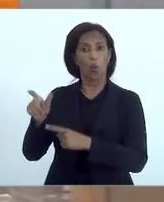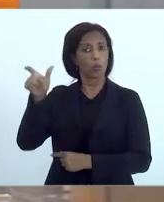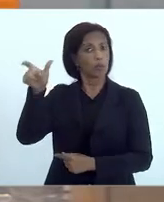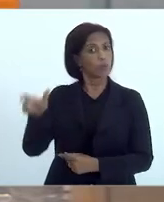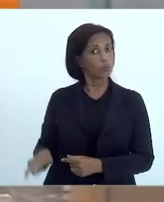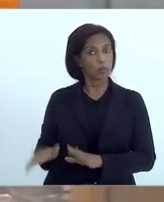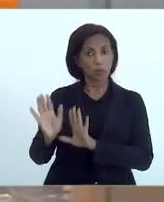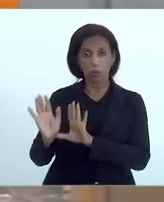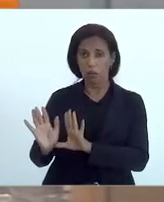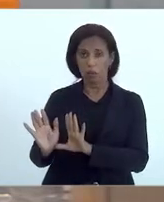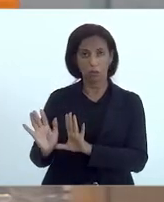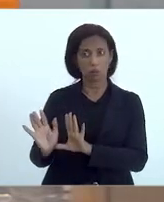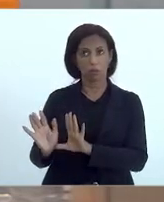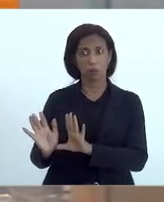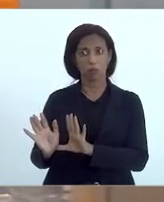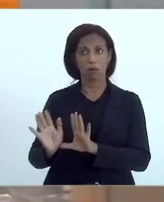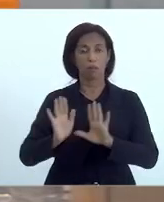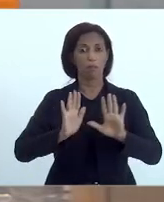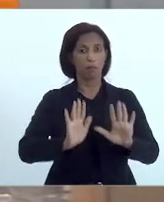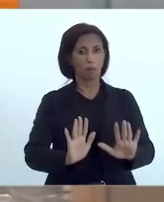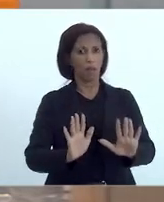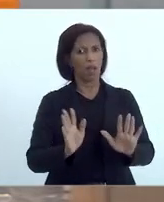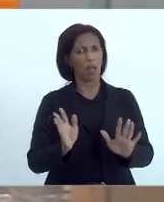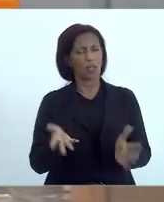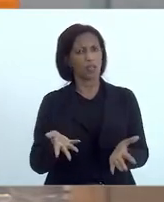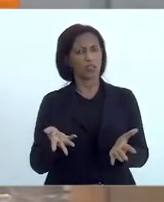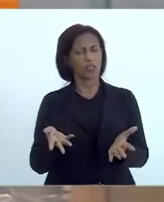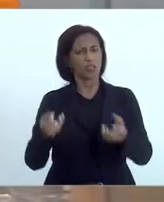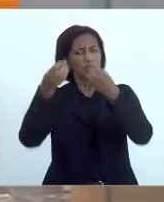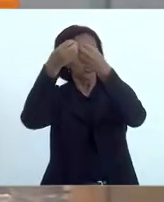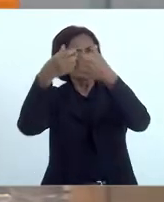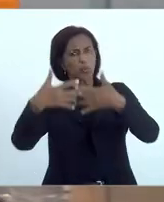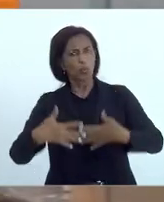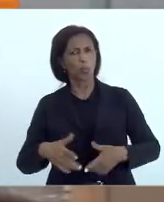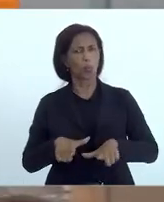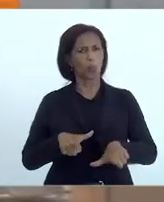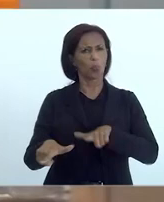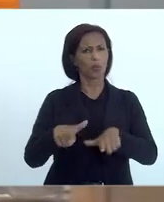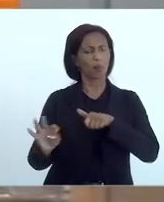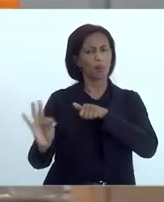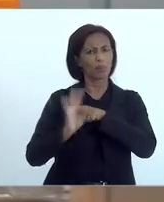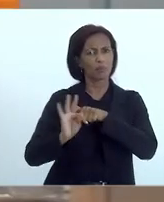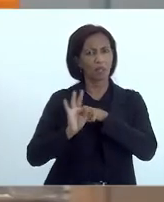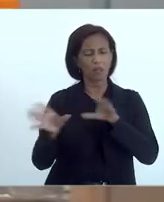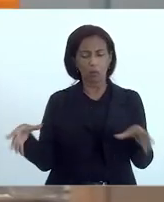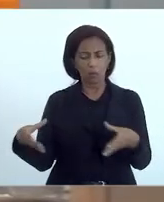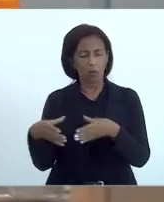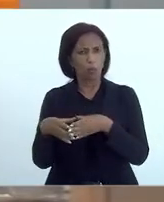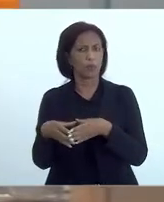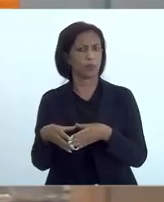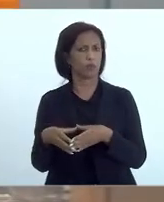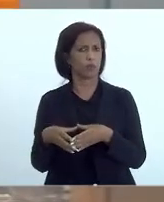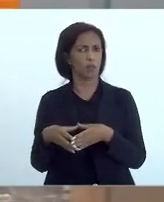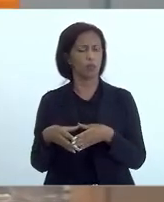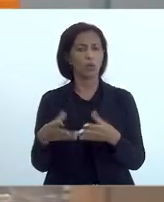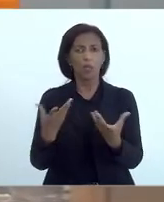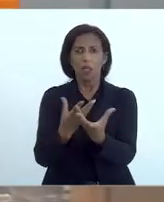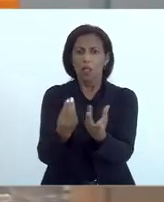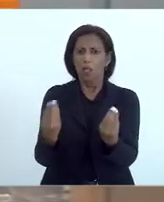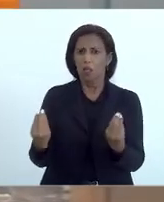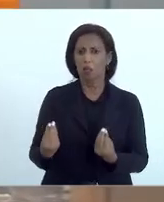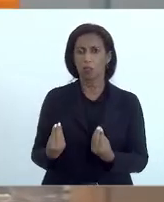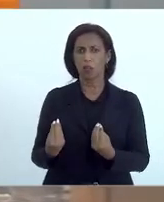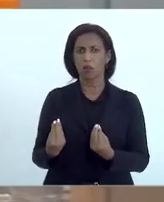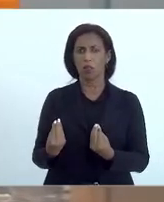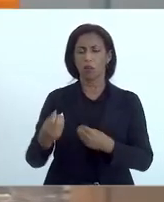a vossa excelência mais a tentativa de desconstrução de um trabalho técnico da comissão em que muitas